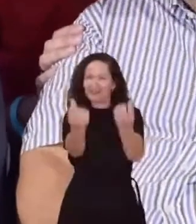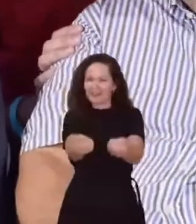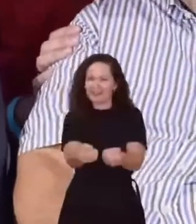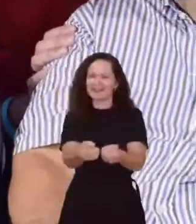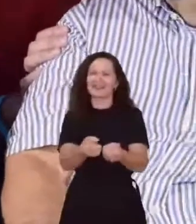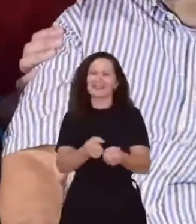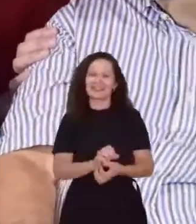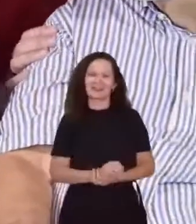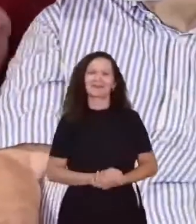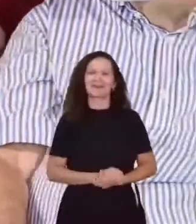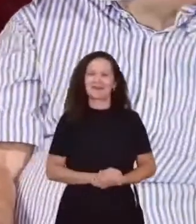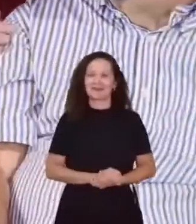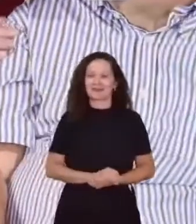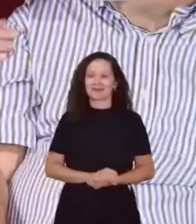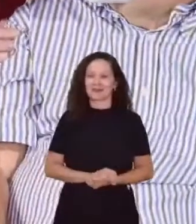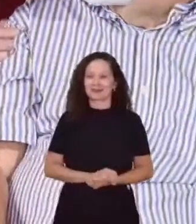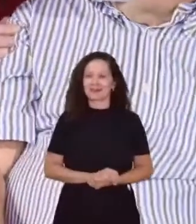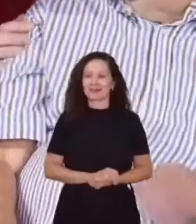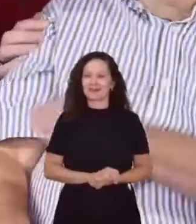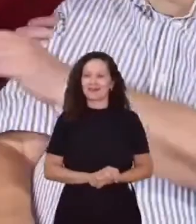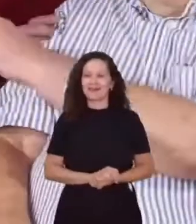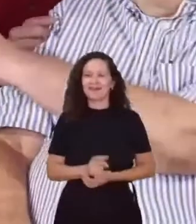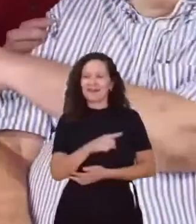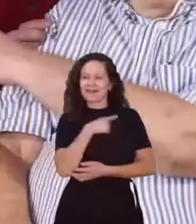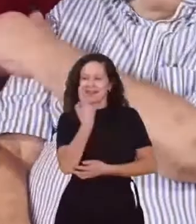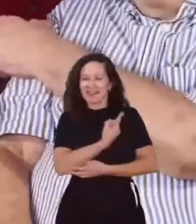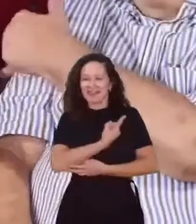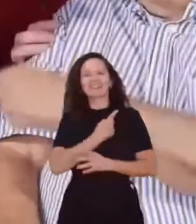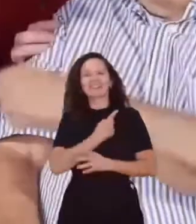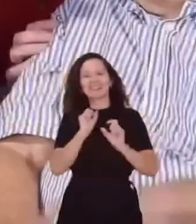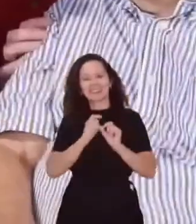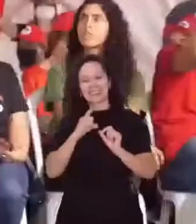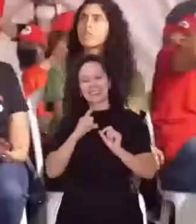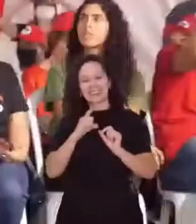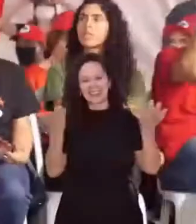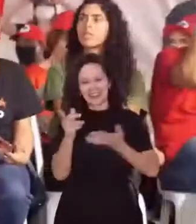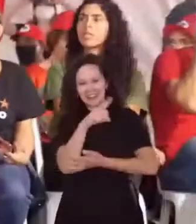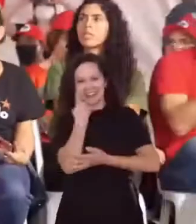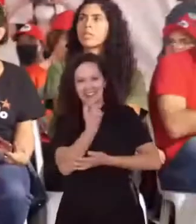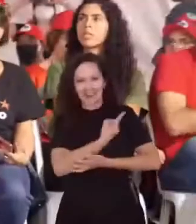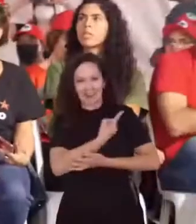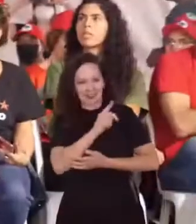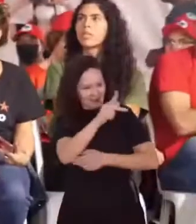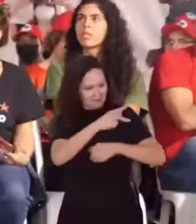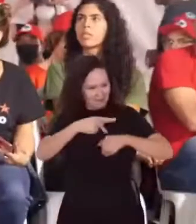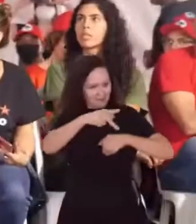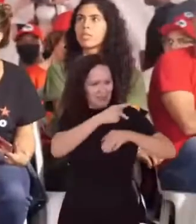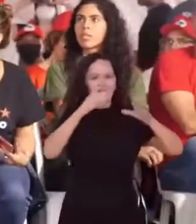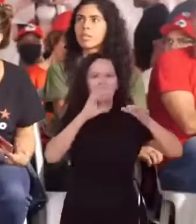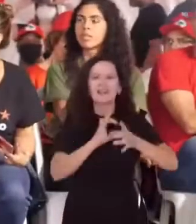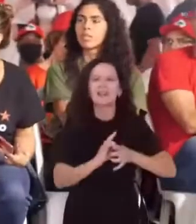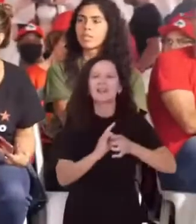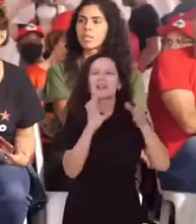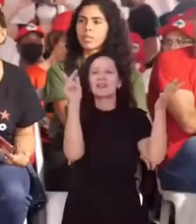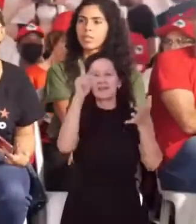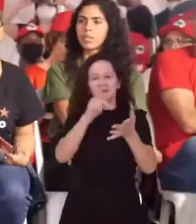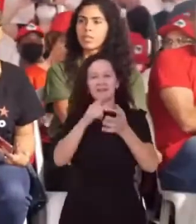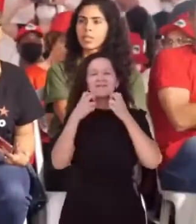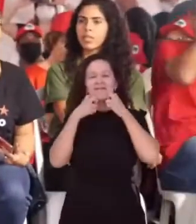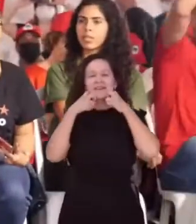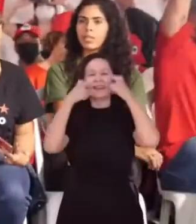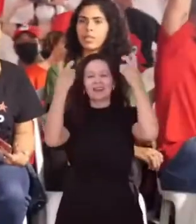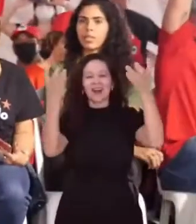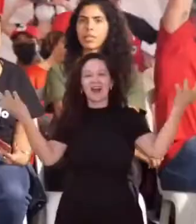E para nós contemplar e para que a nossa pátria seja livre, vamos dar o nosso grito de ordem! Pátria